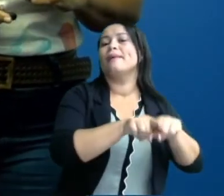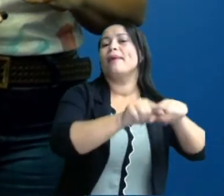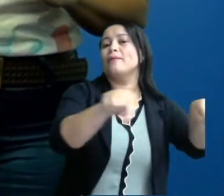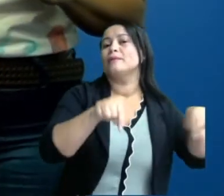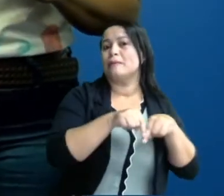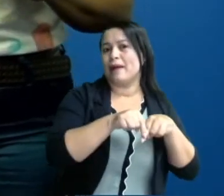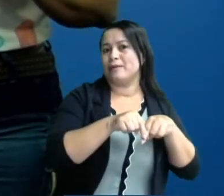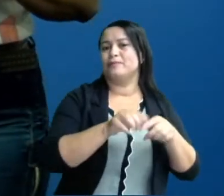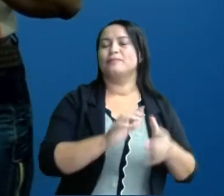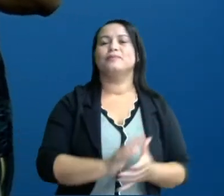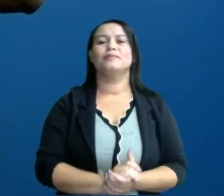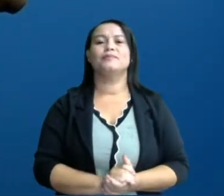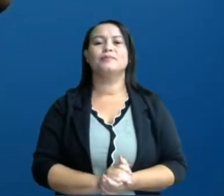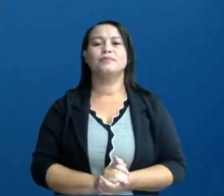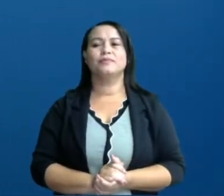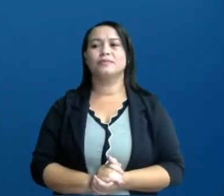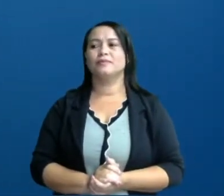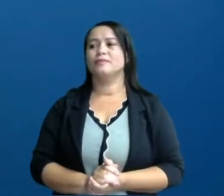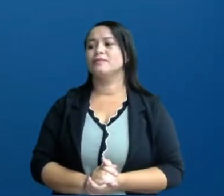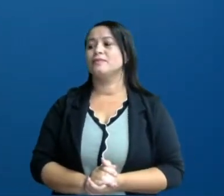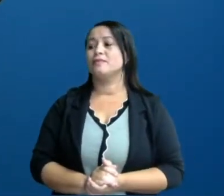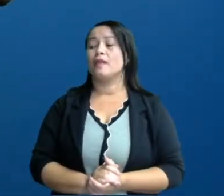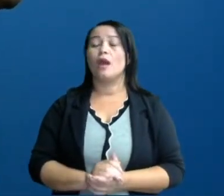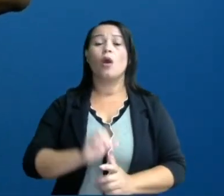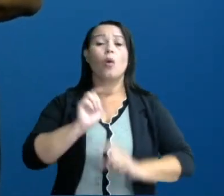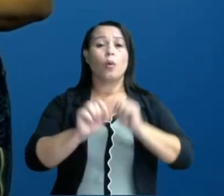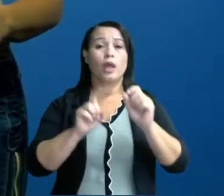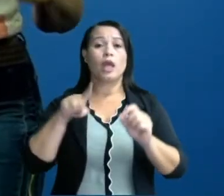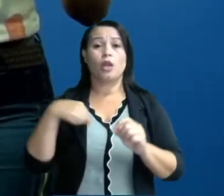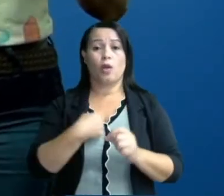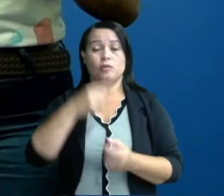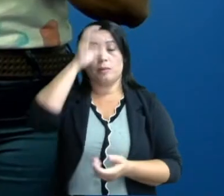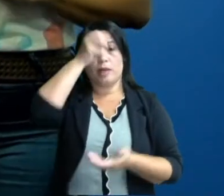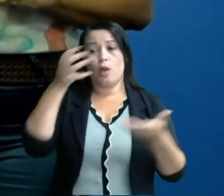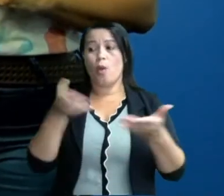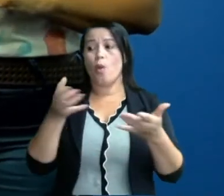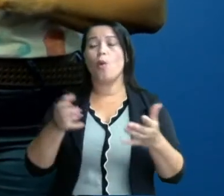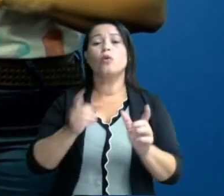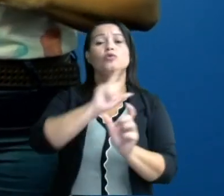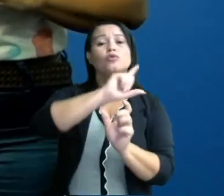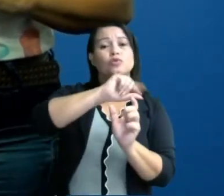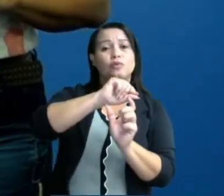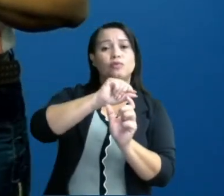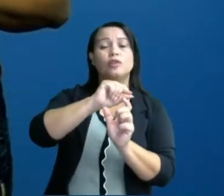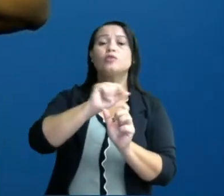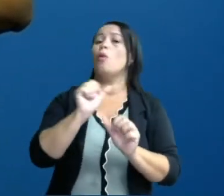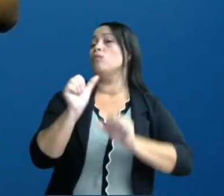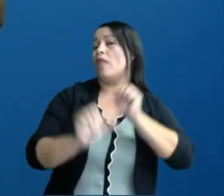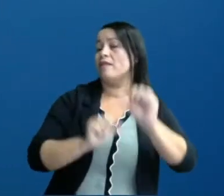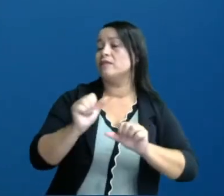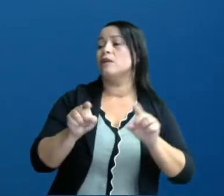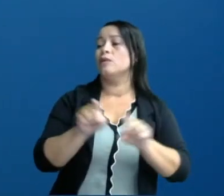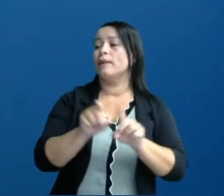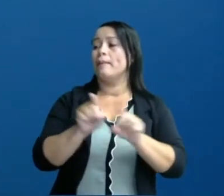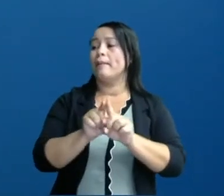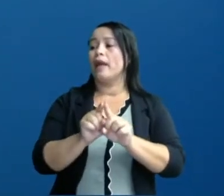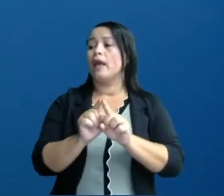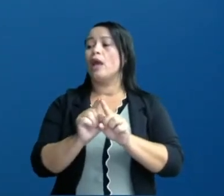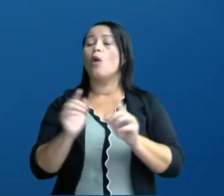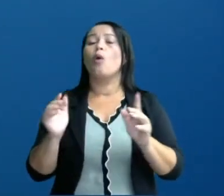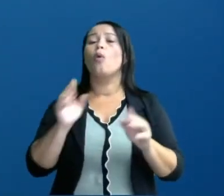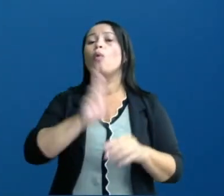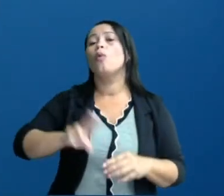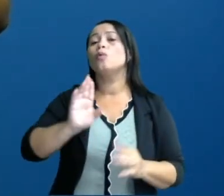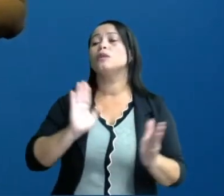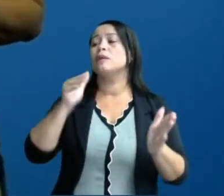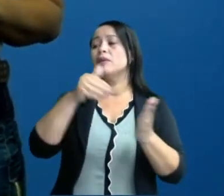as atividades. O que a gente vai aprender hoje? Sufixo por derivação, o uso das